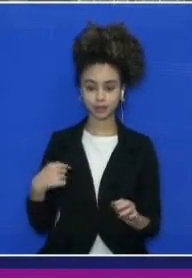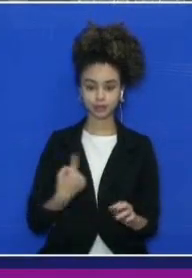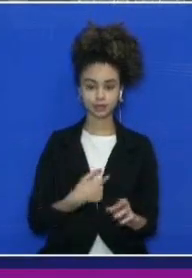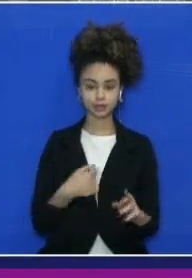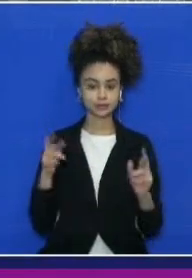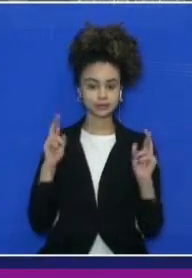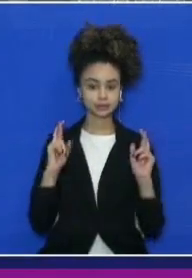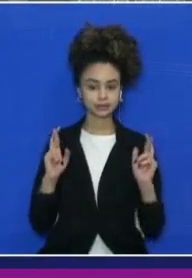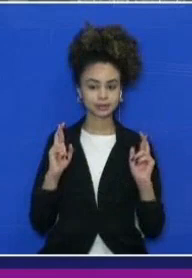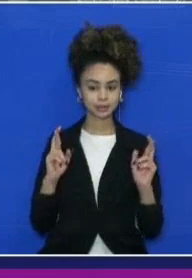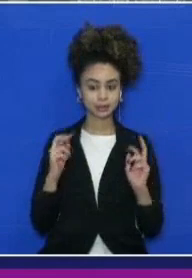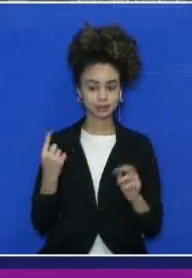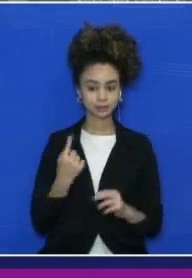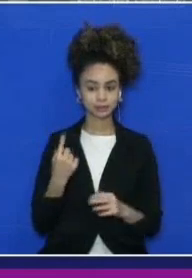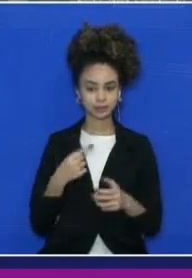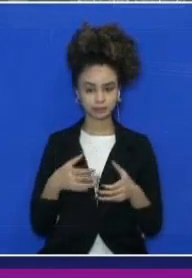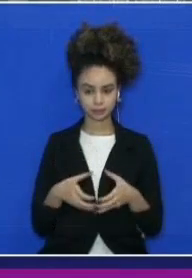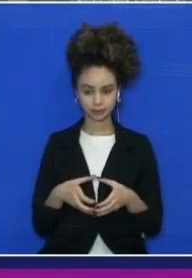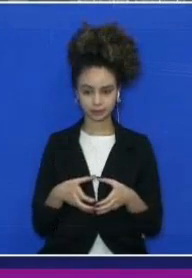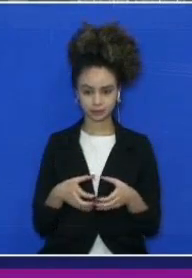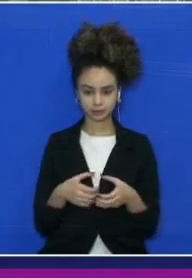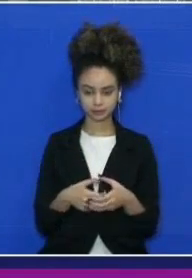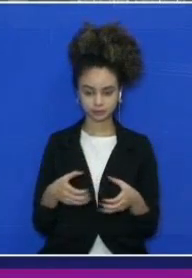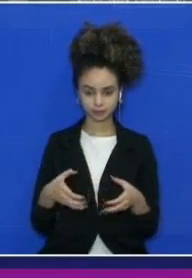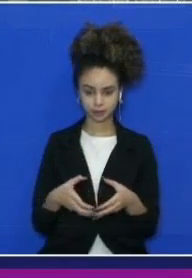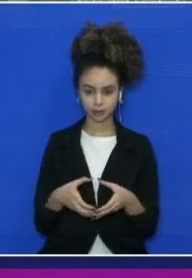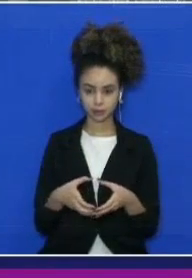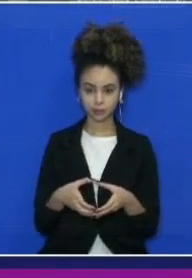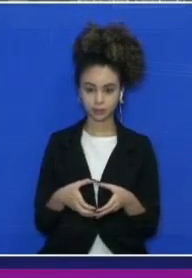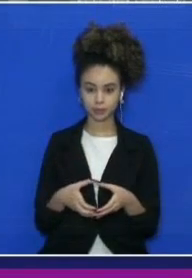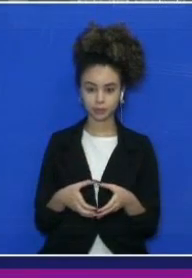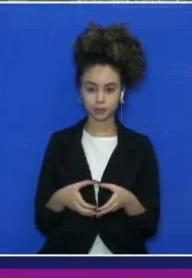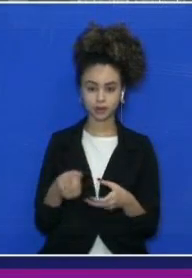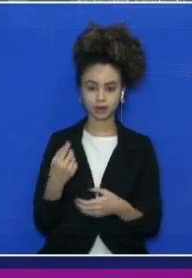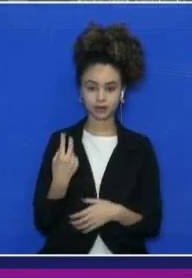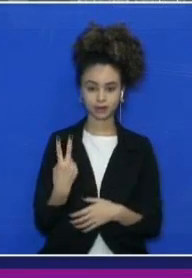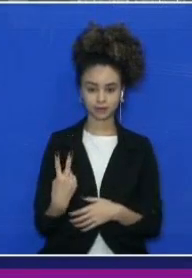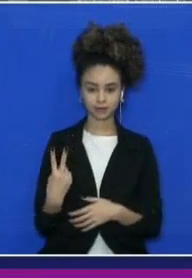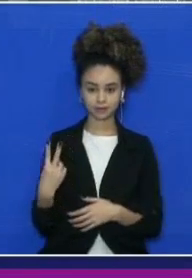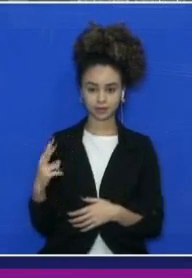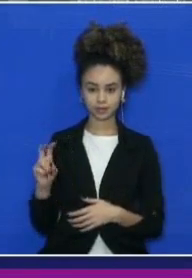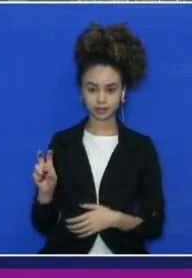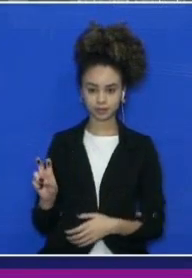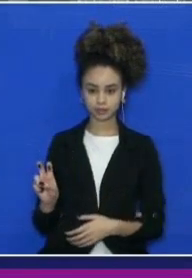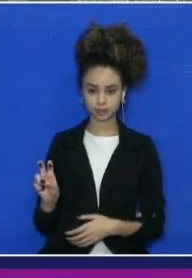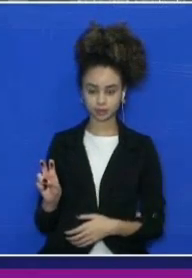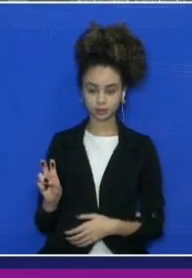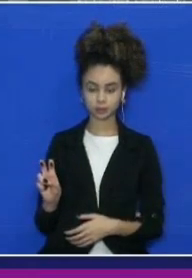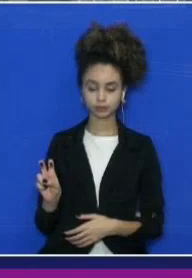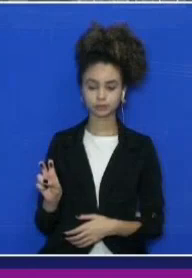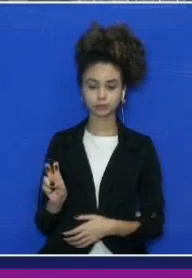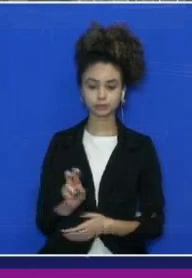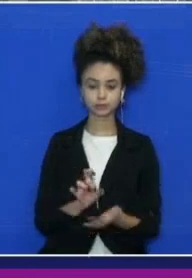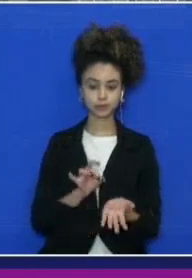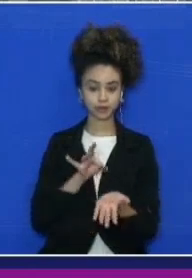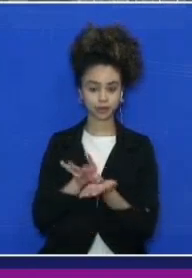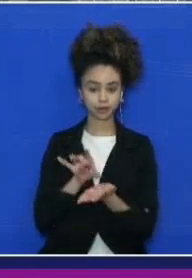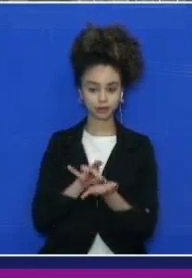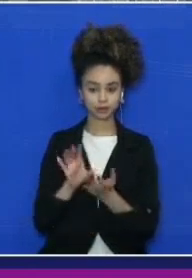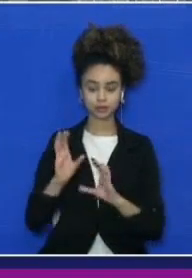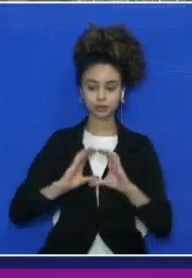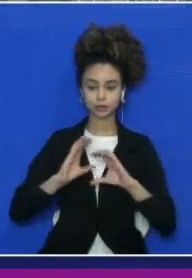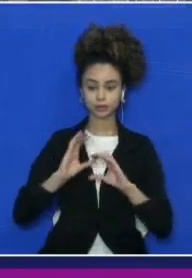na expectativa do primeiro número. Vem chegando bola 25. Bola 25. Loto Fácil,